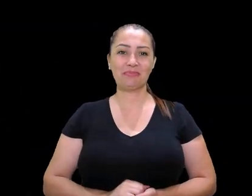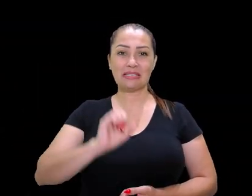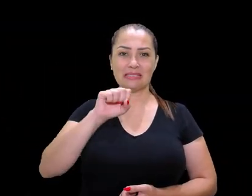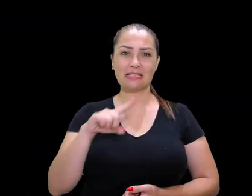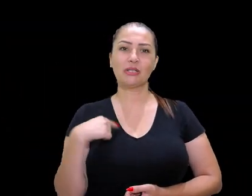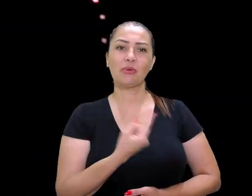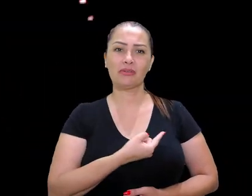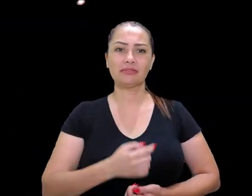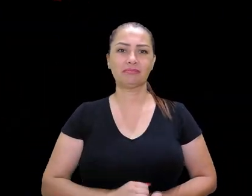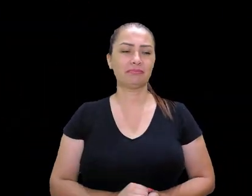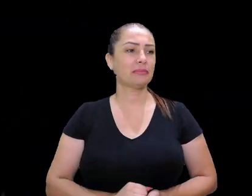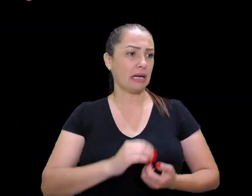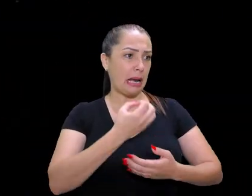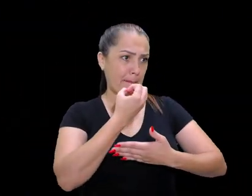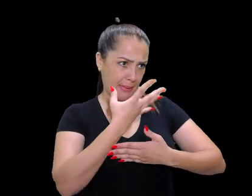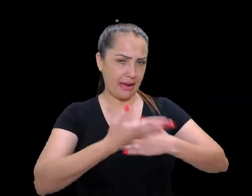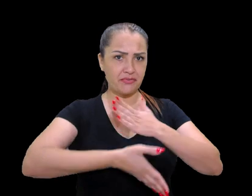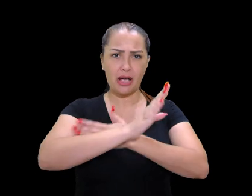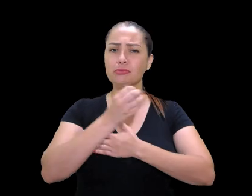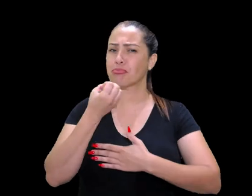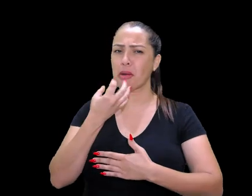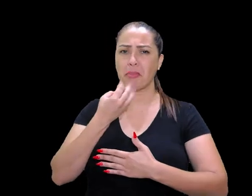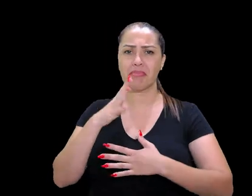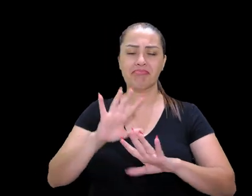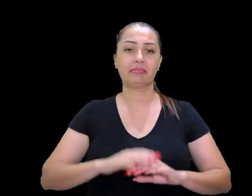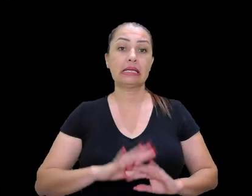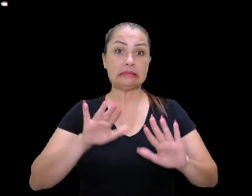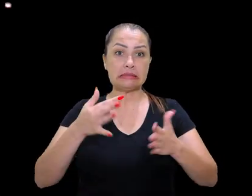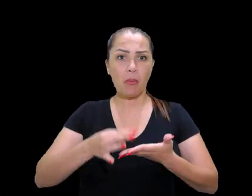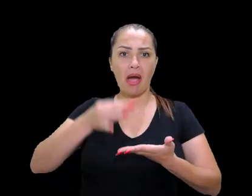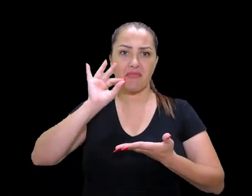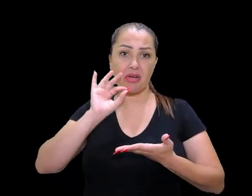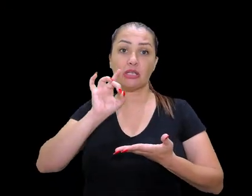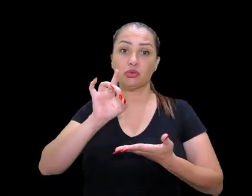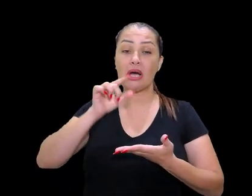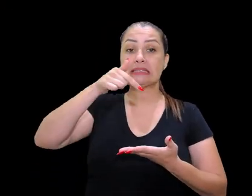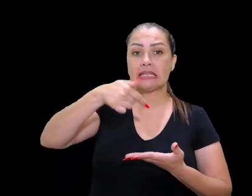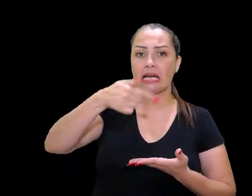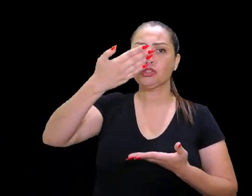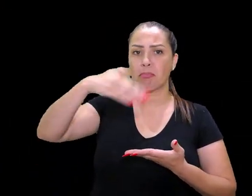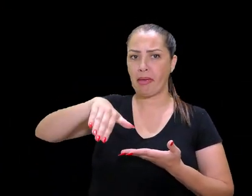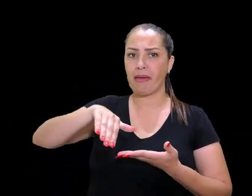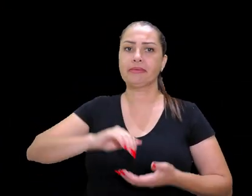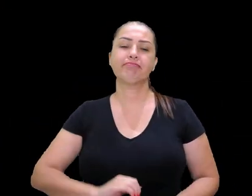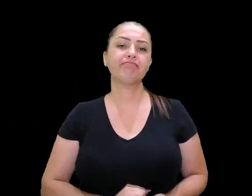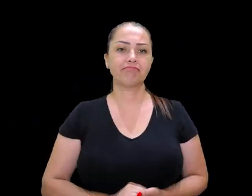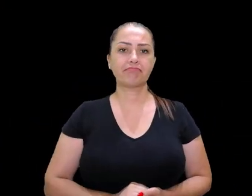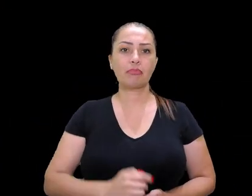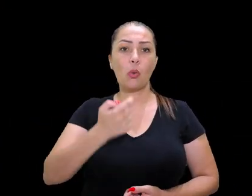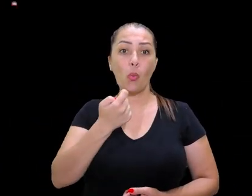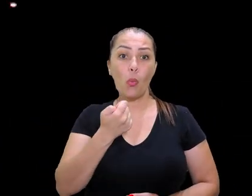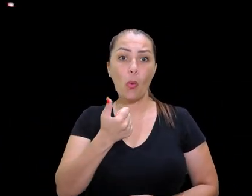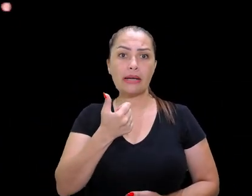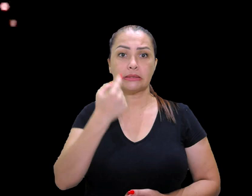foram de viagem comendo? Tá. O café, ele é só 7h30. Nós estamos quase 1